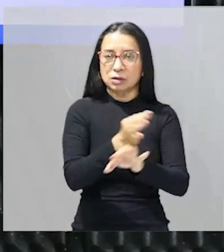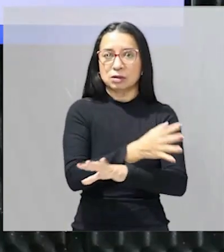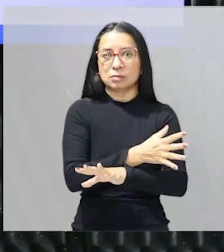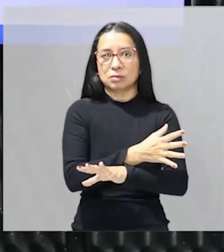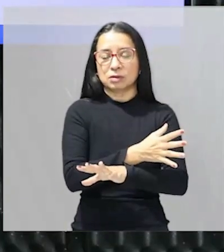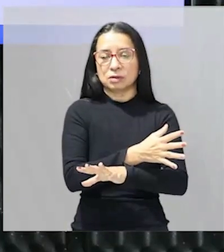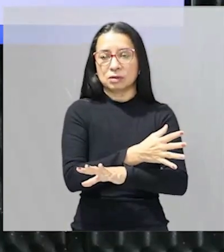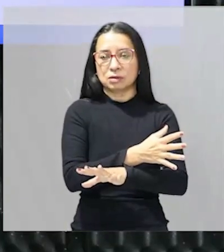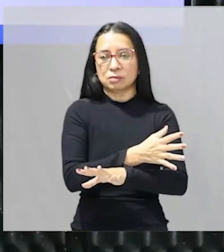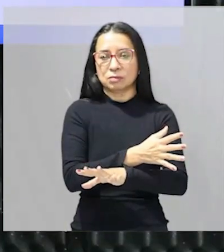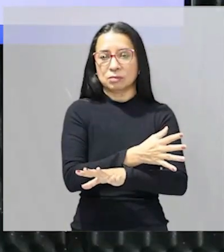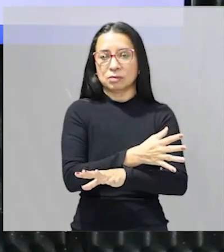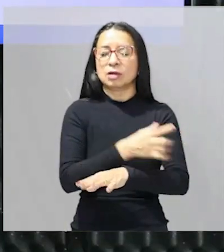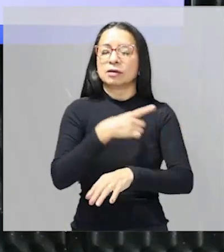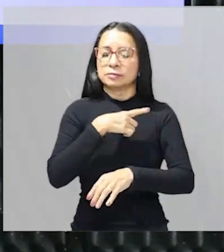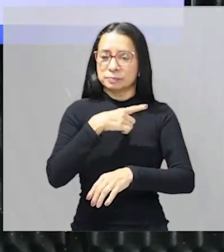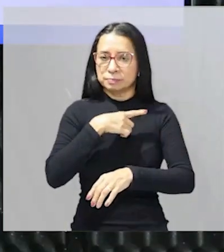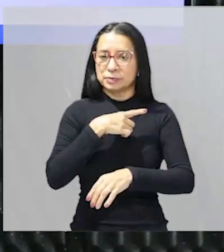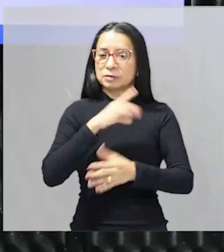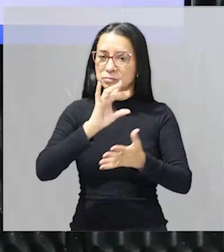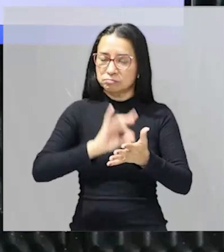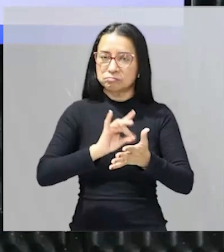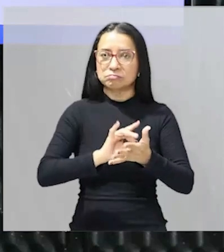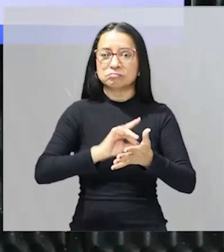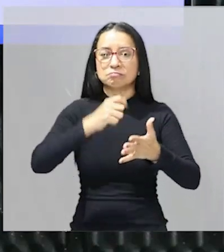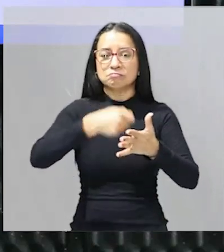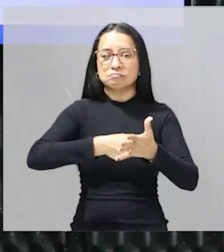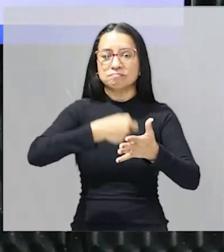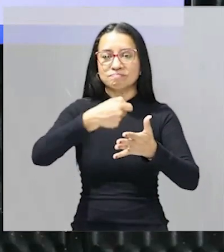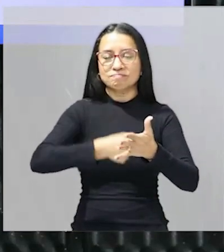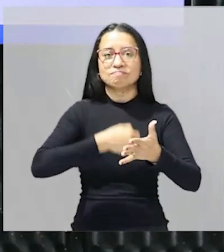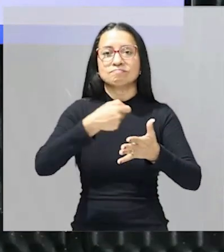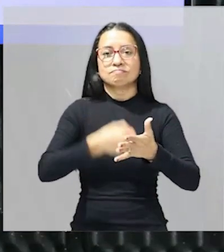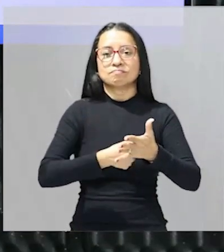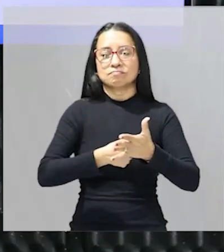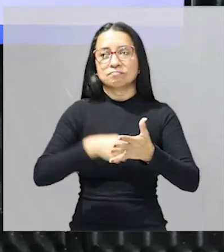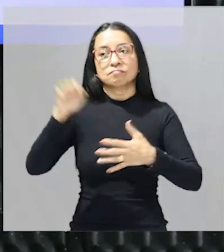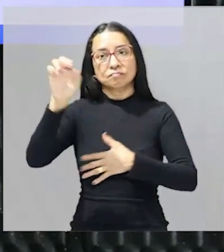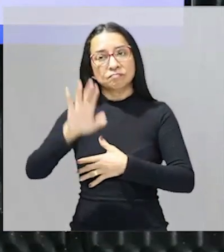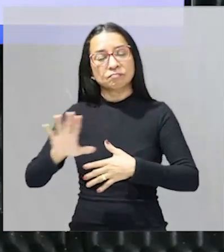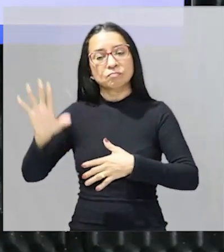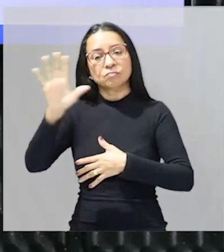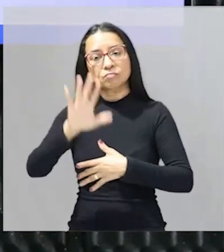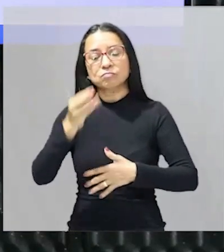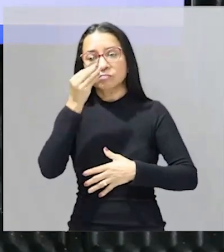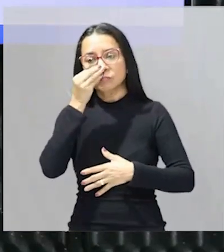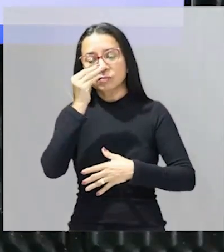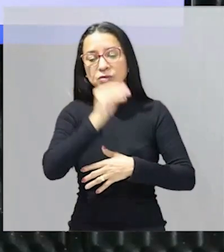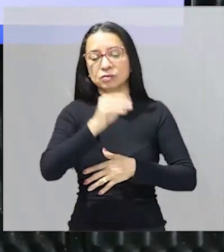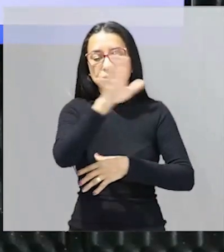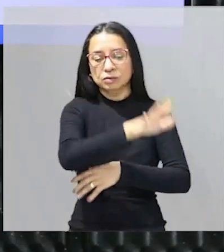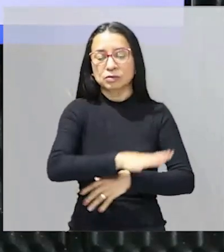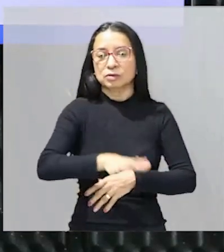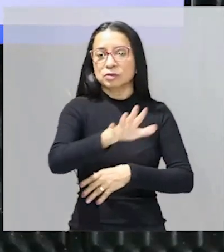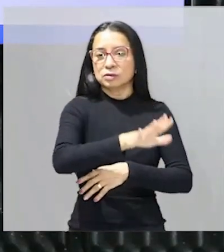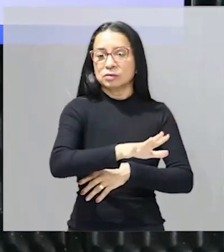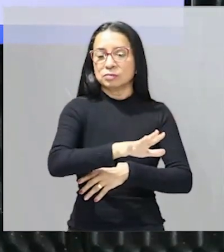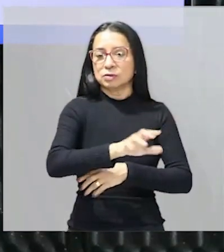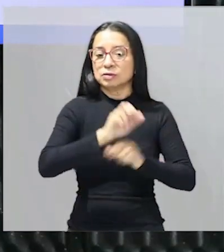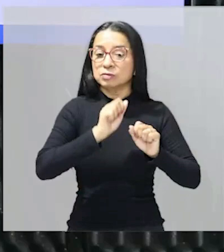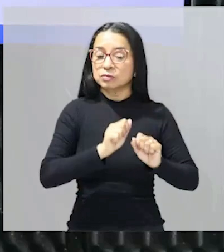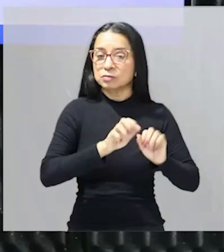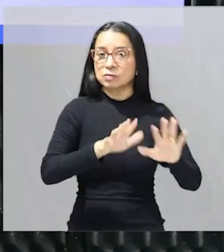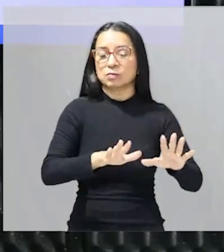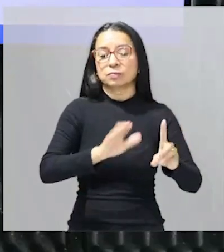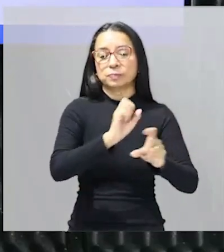da resistência. Então os europeus acabam ignorando esses espaços ocupados pelas sociedades